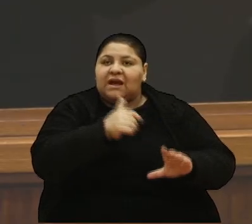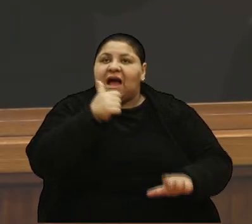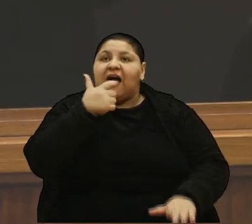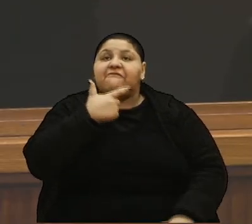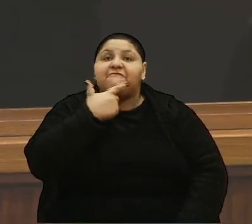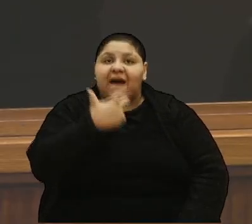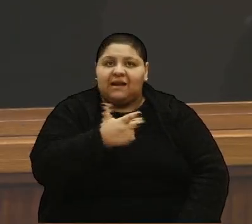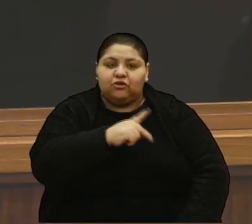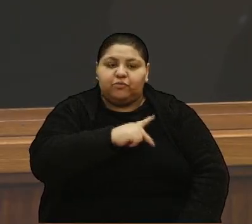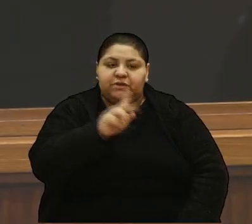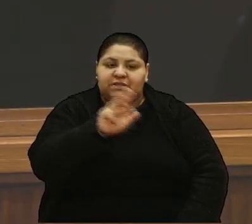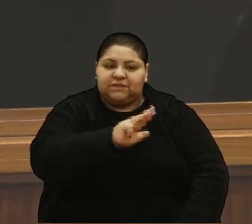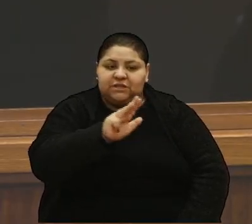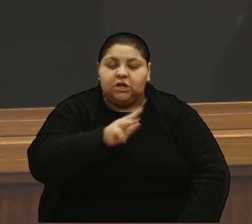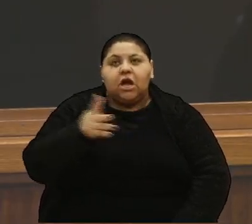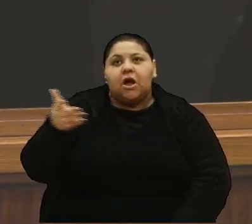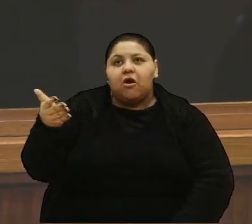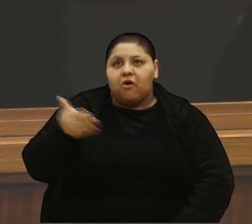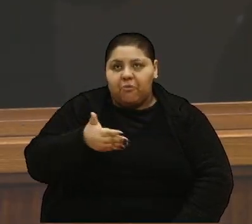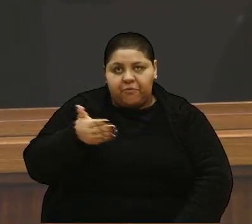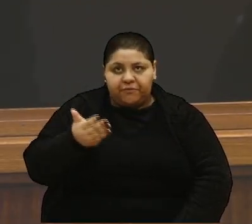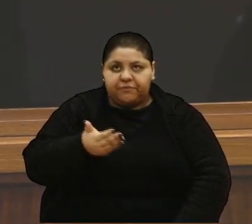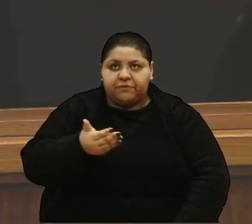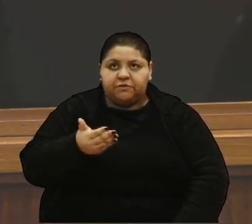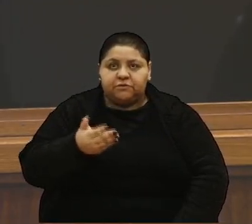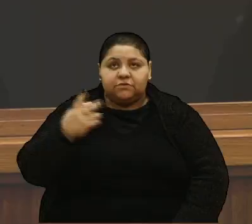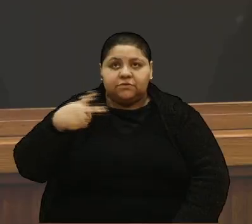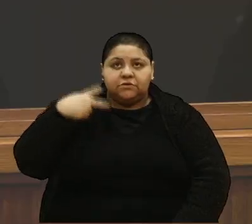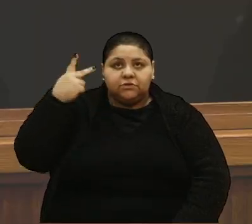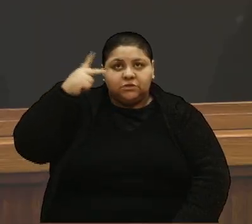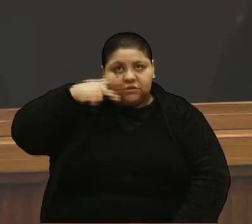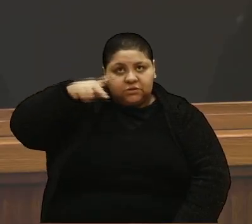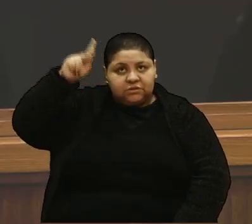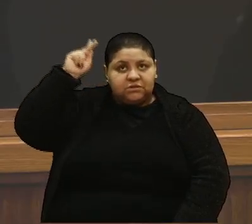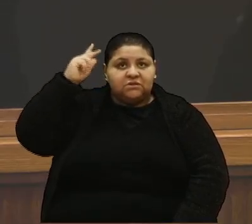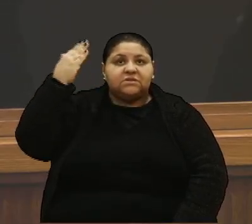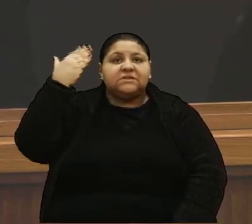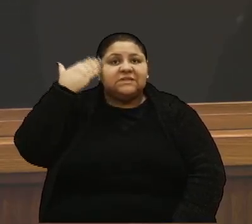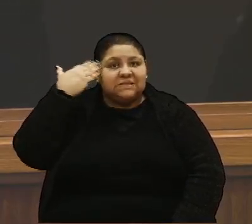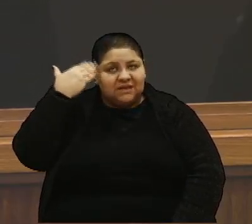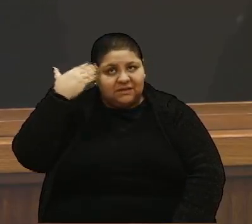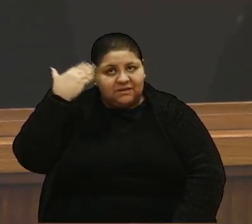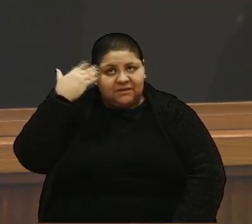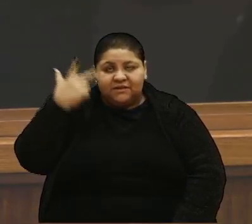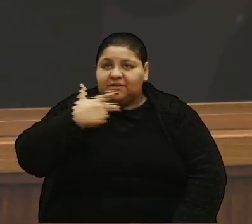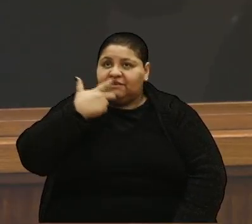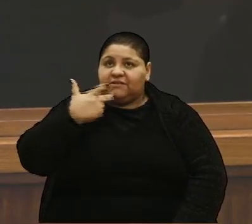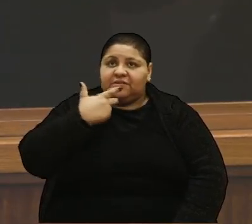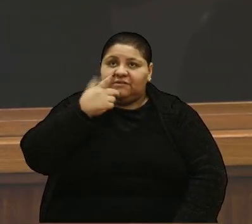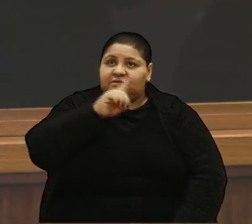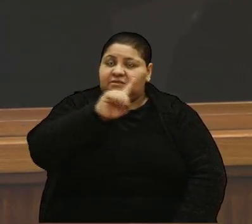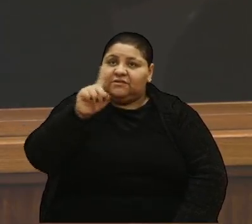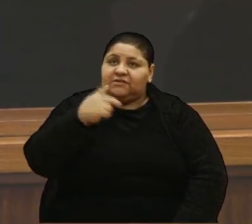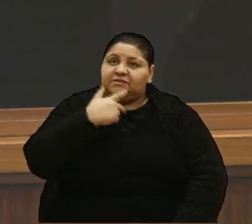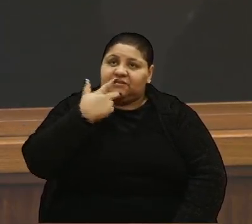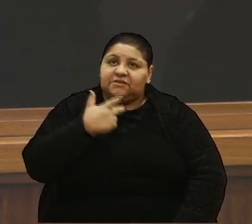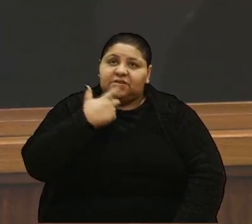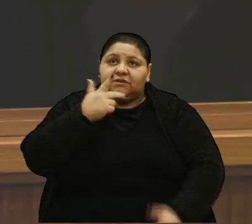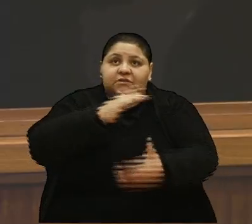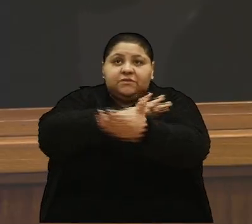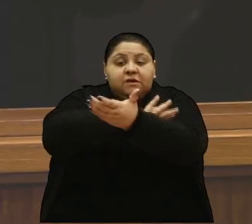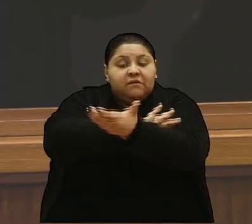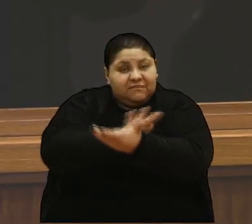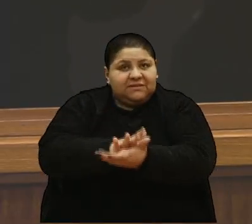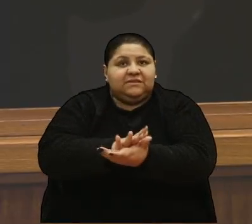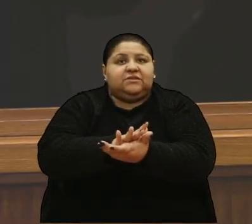fala. Agora, o vereador Iago sabe muito bem que essa fala não foi uma fala racista,